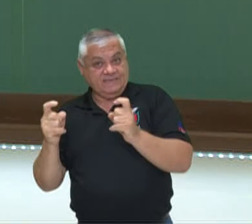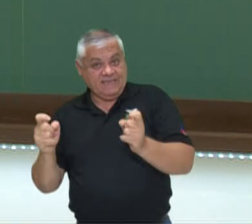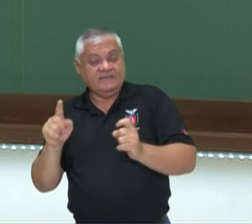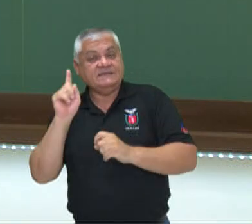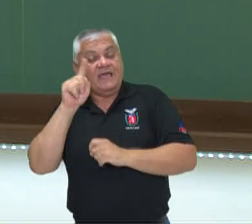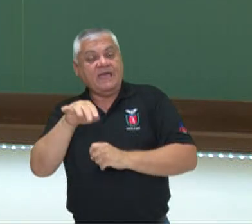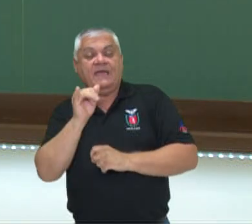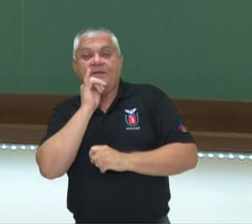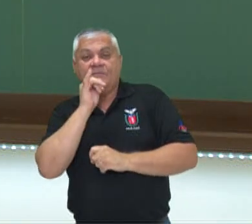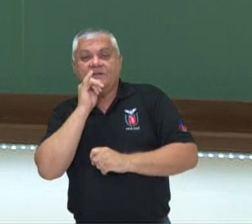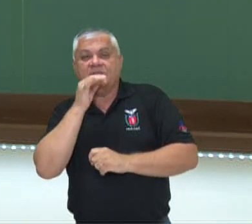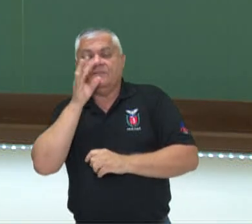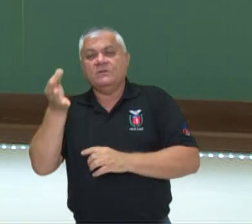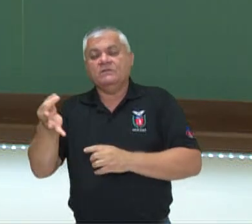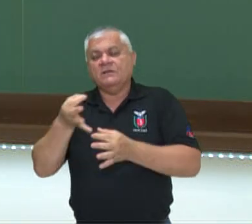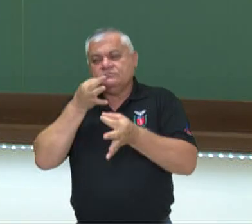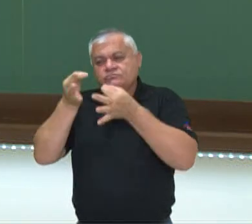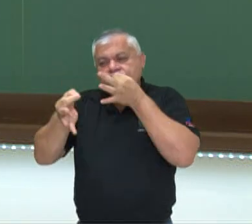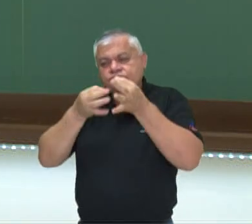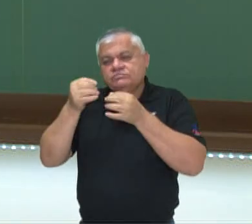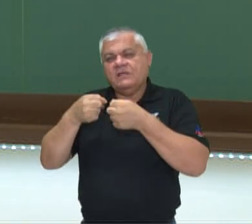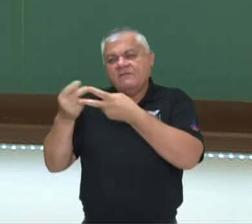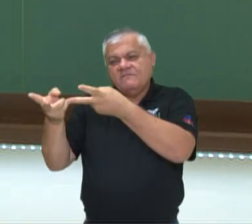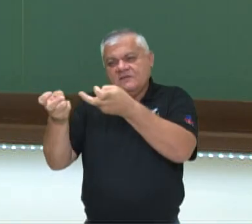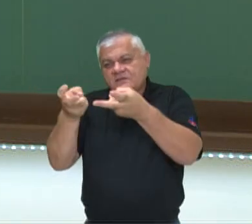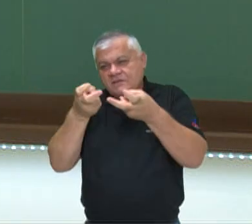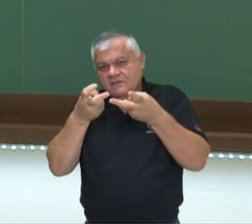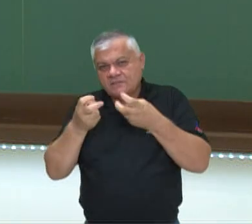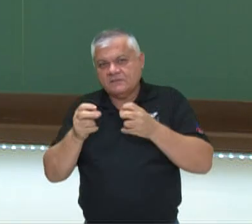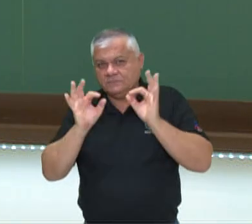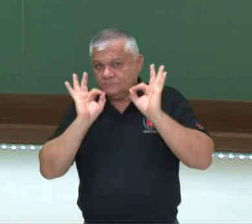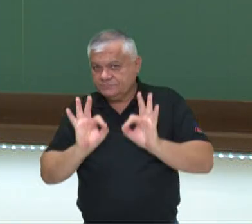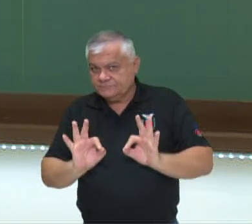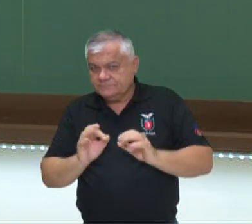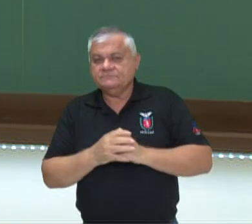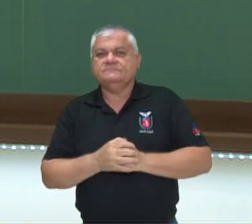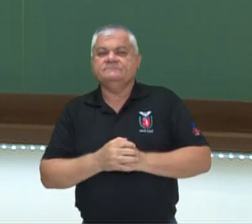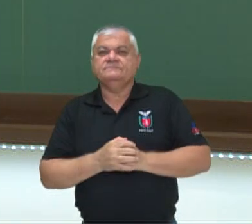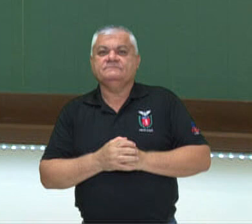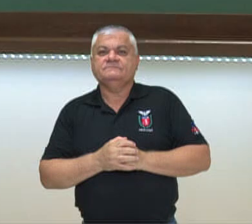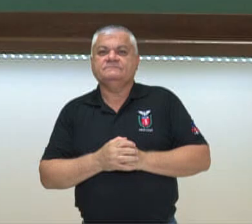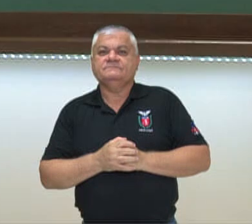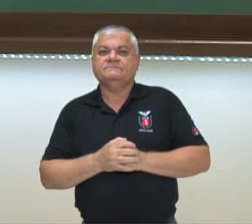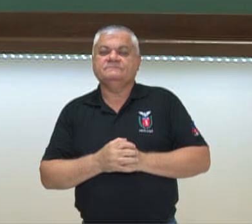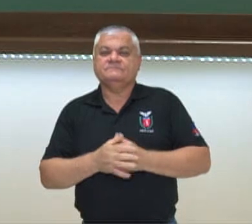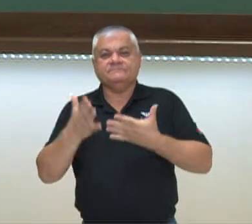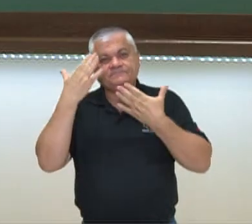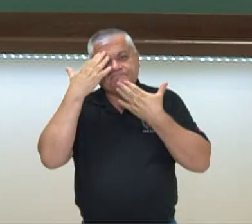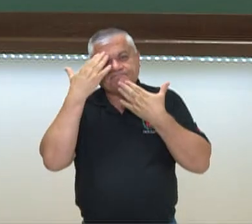passa pelo critério da verificabilidade, certo? Bom,